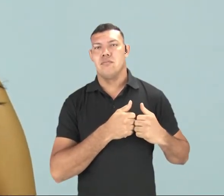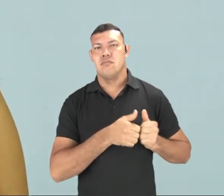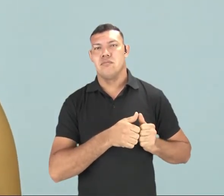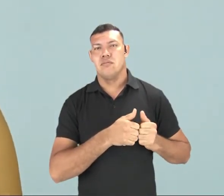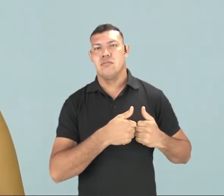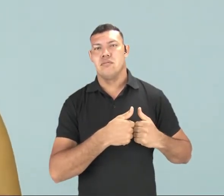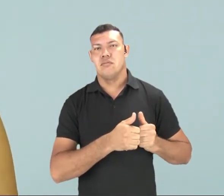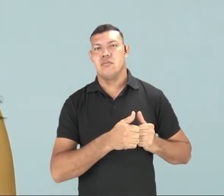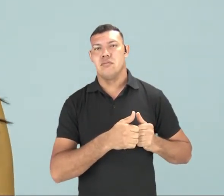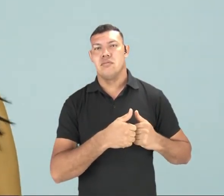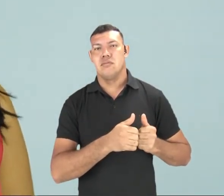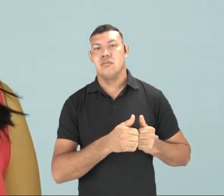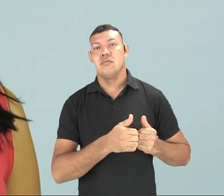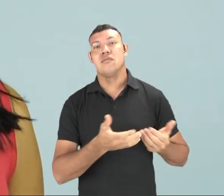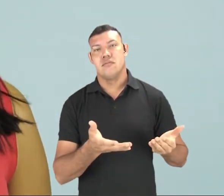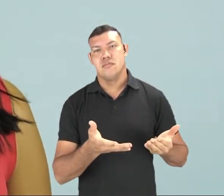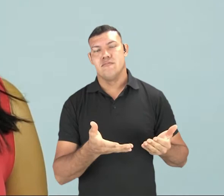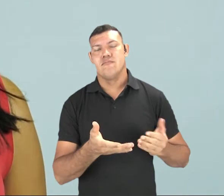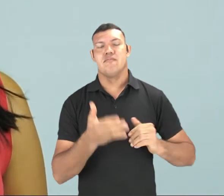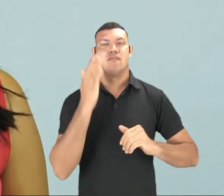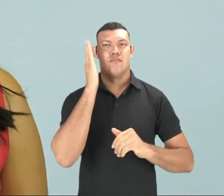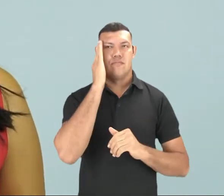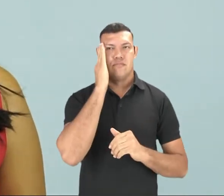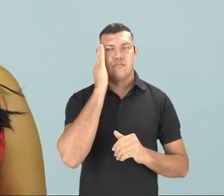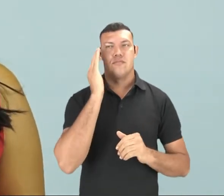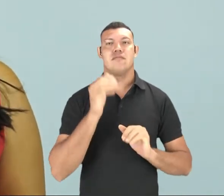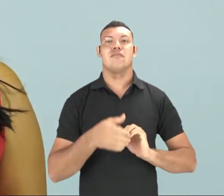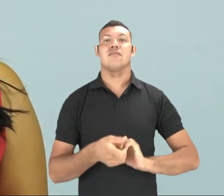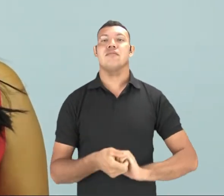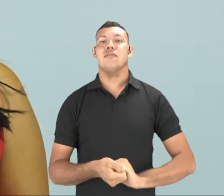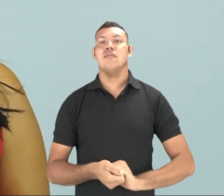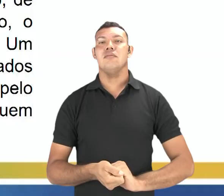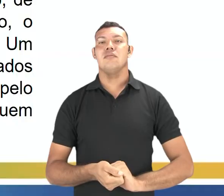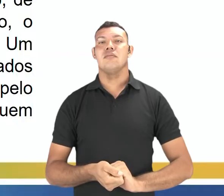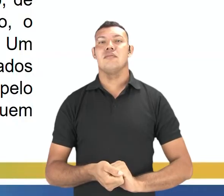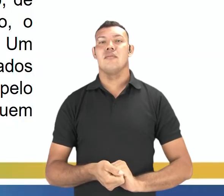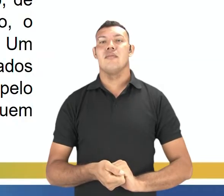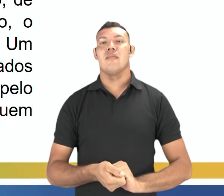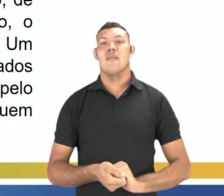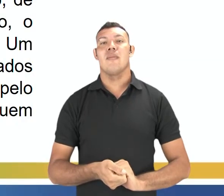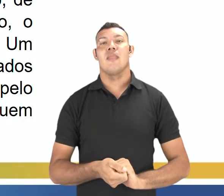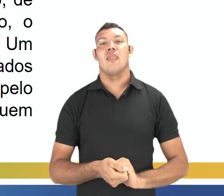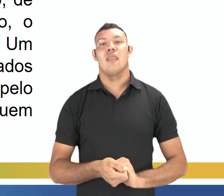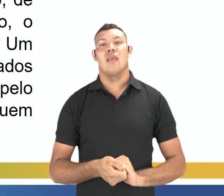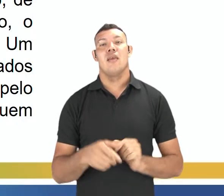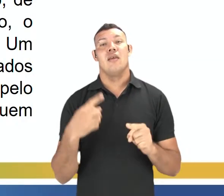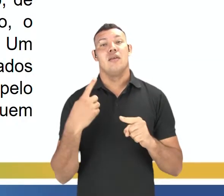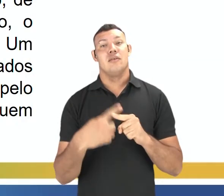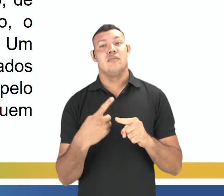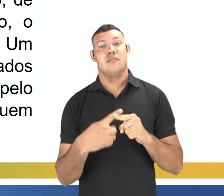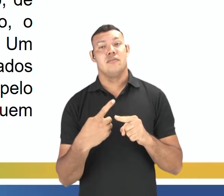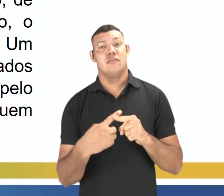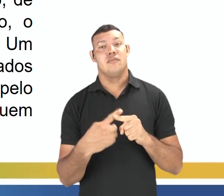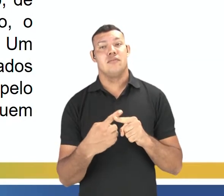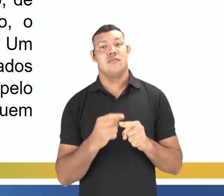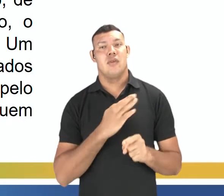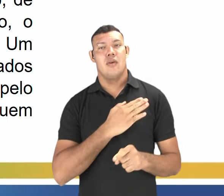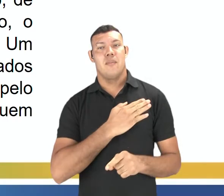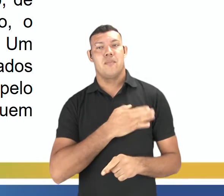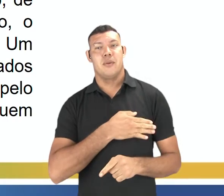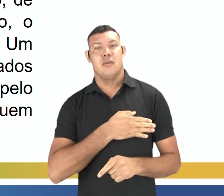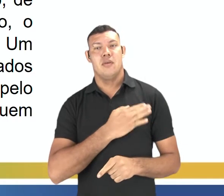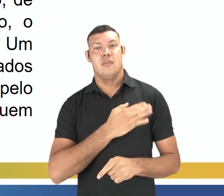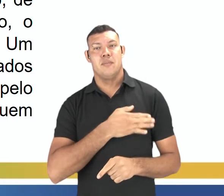automaticamente, sem você precisar ter que controlar. Que são acelerados pelo sistema simpático e desacelerados